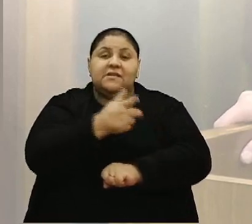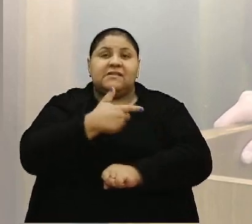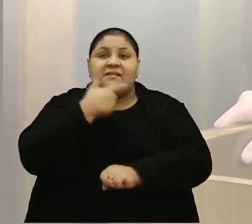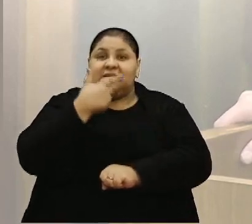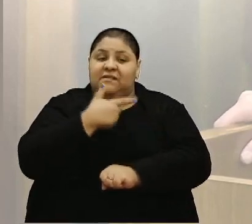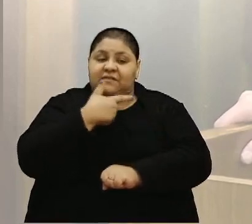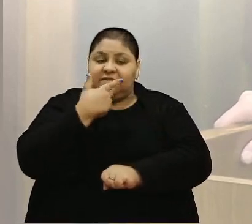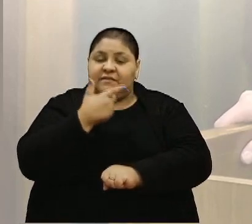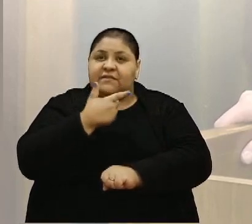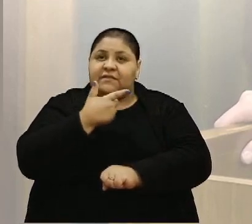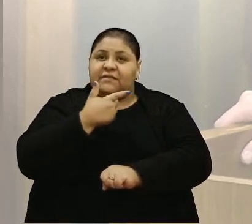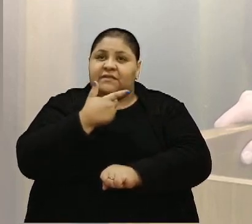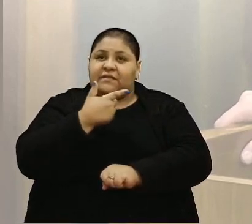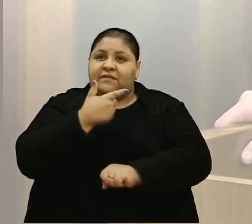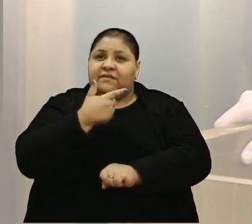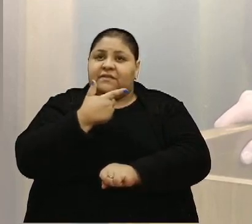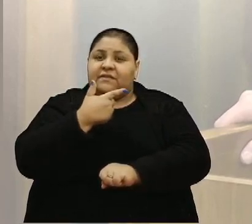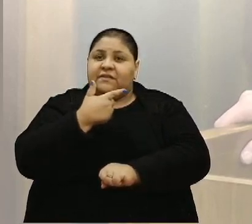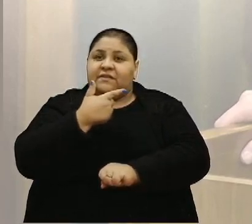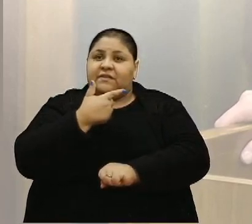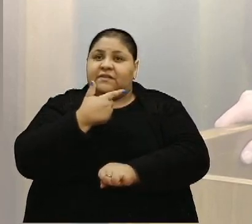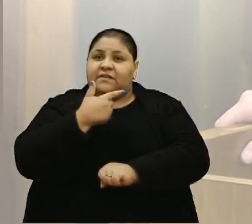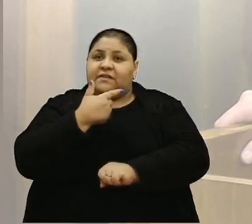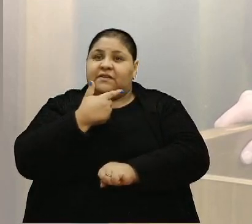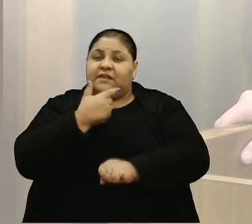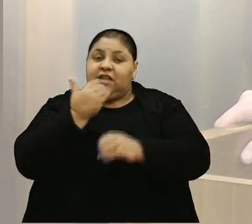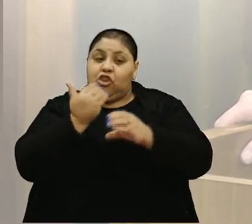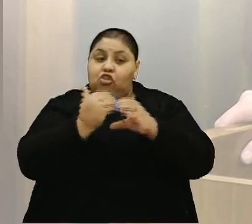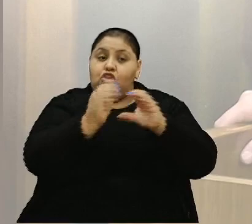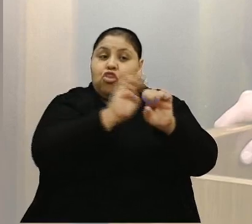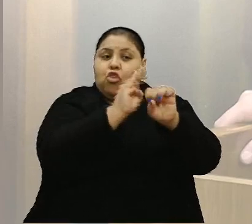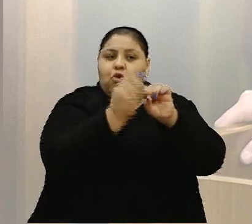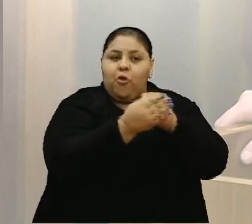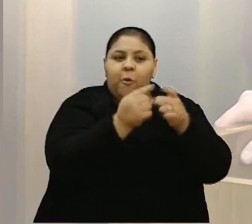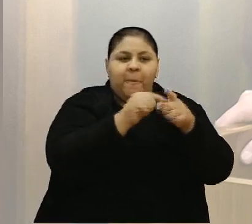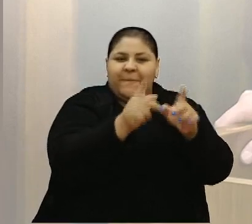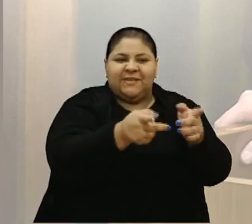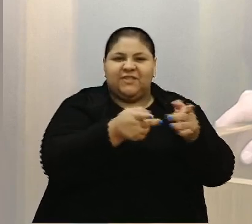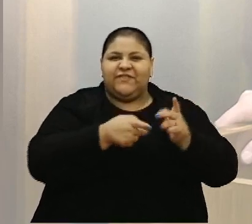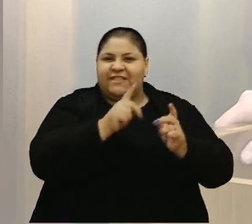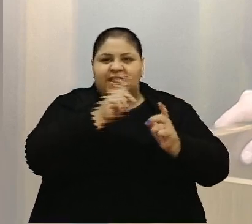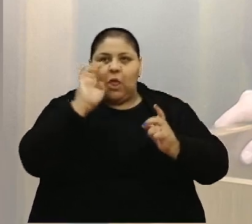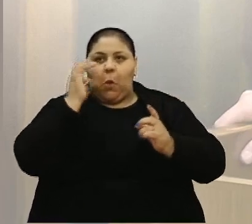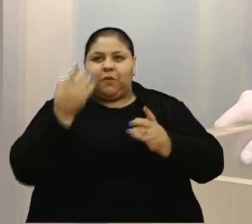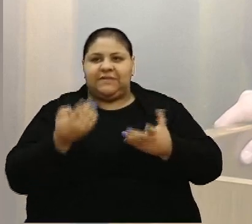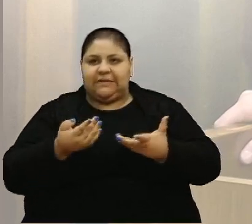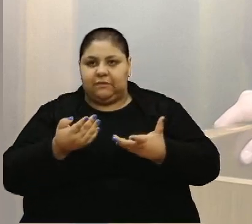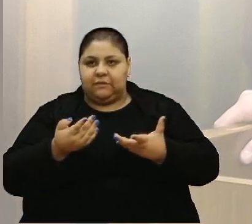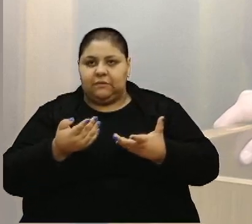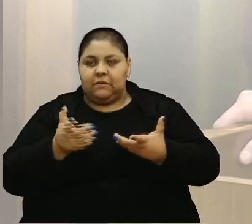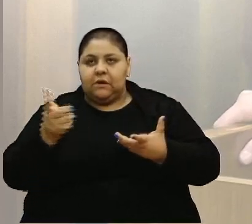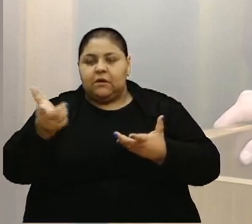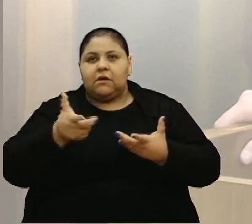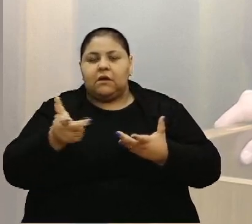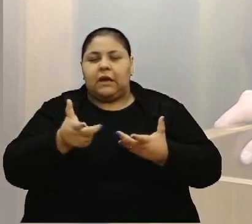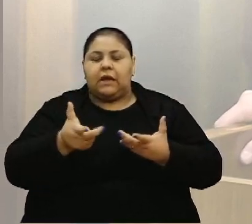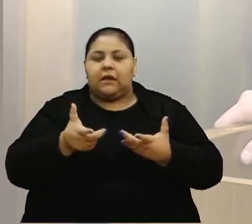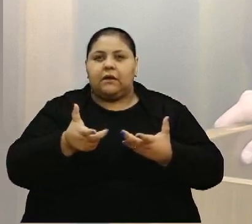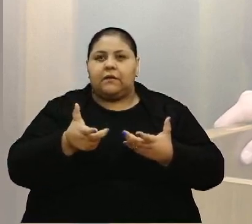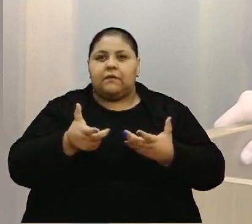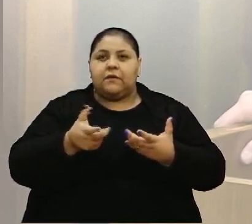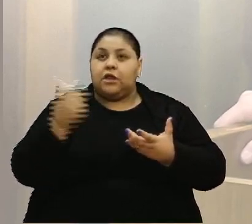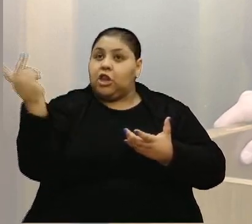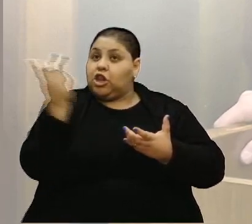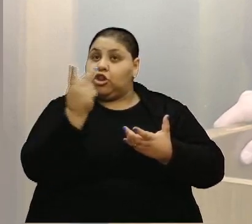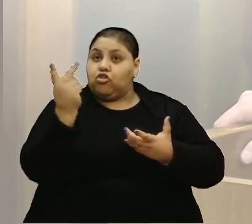iria até o bairro. Porém, esta visita ainda não aconteceu. E eu quero trazer